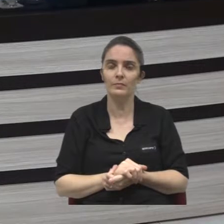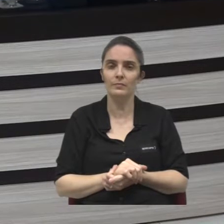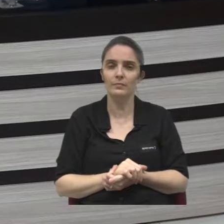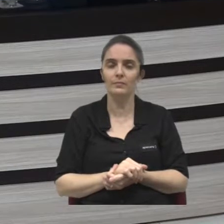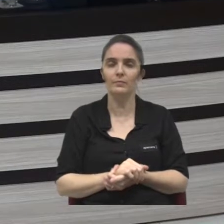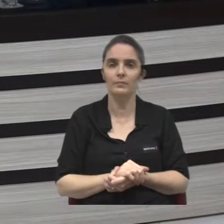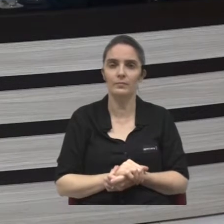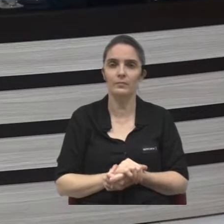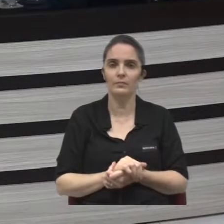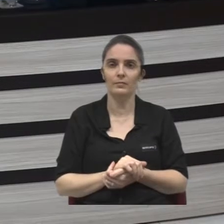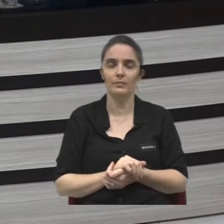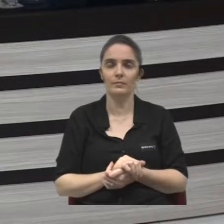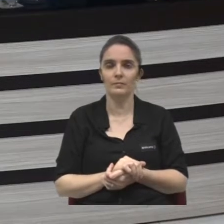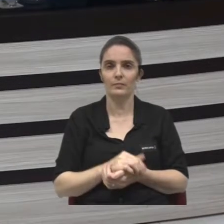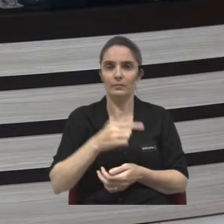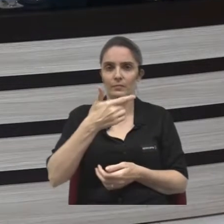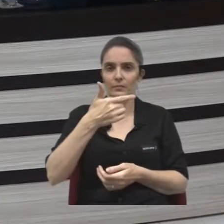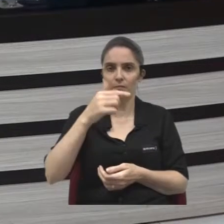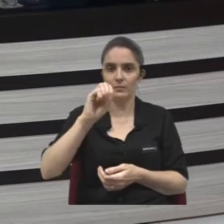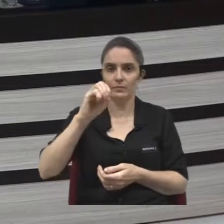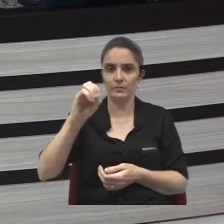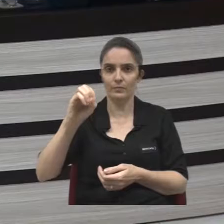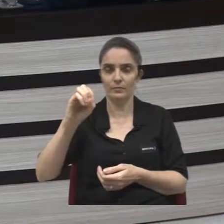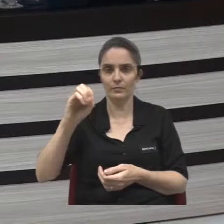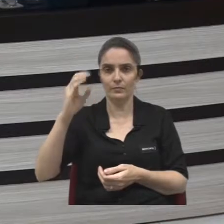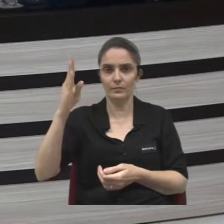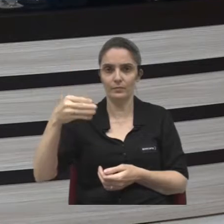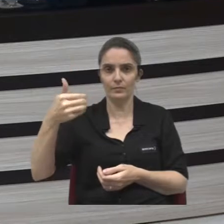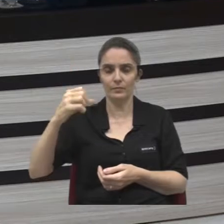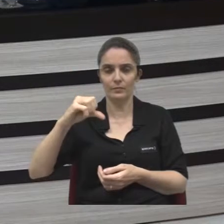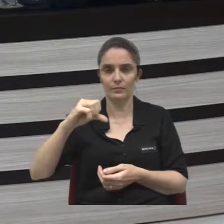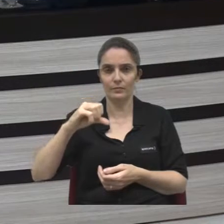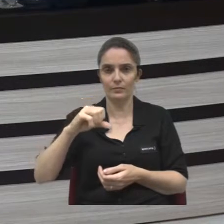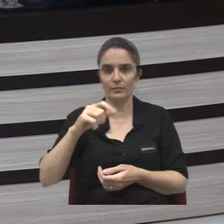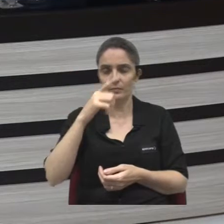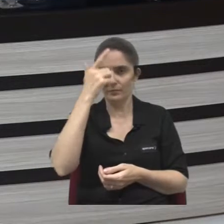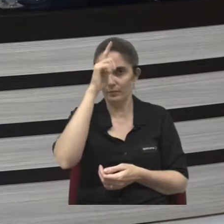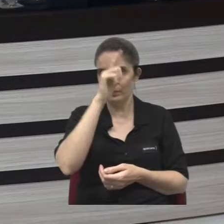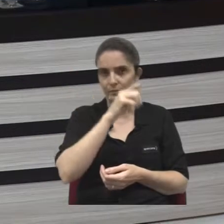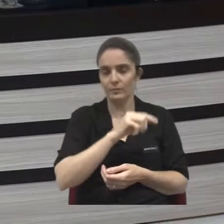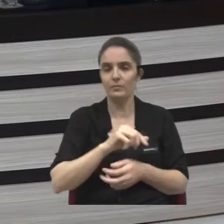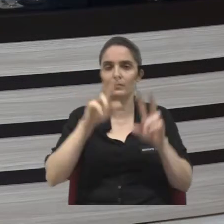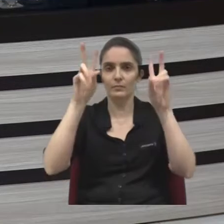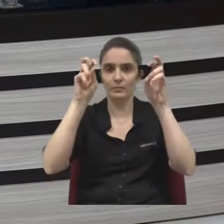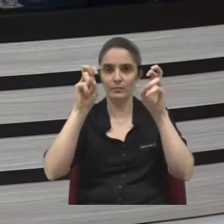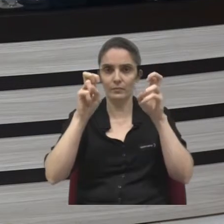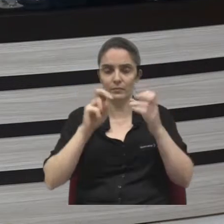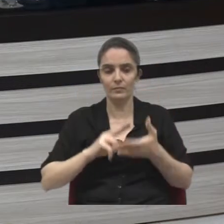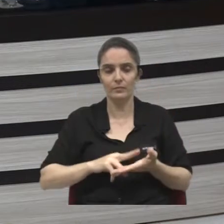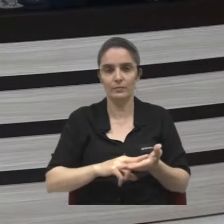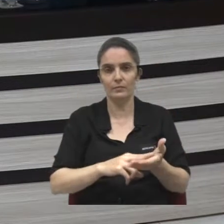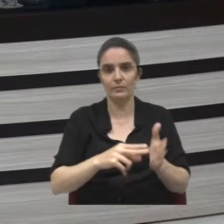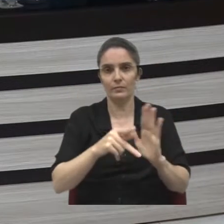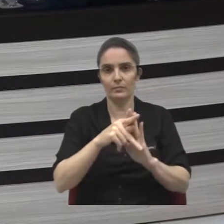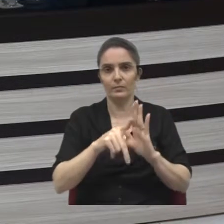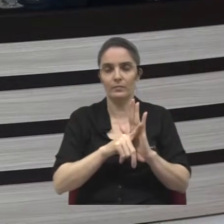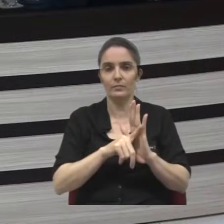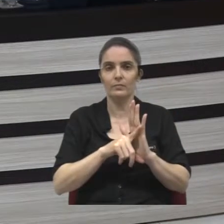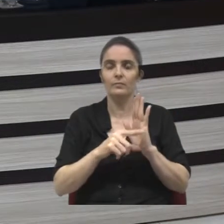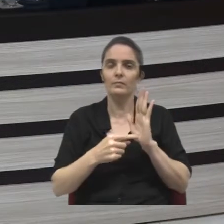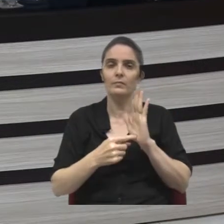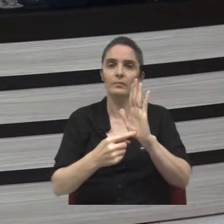Ofício 280/2019, excelentíssimo senhor Sidney Pascotto, assunto, caminha projeto de lei. Vimos a presença de Vossa Excelência,